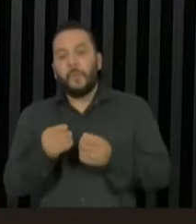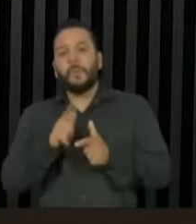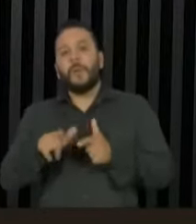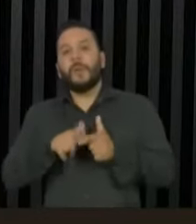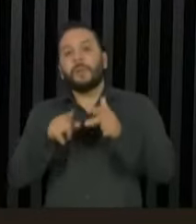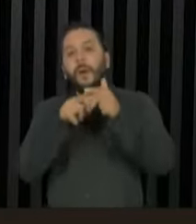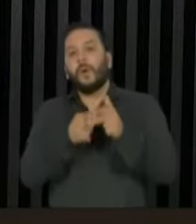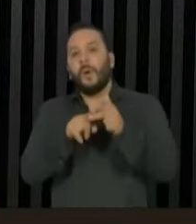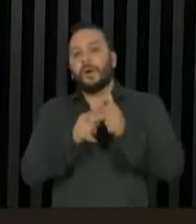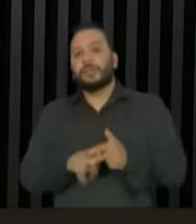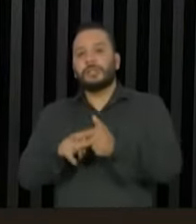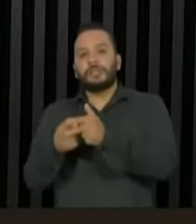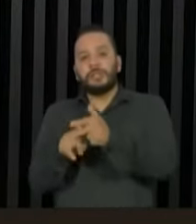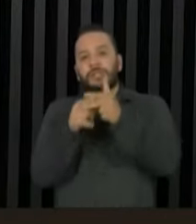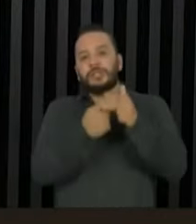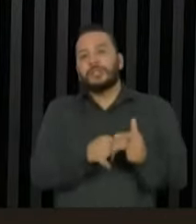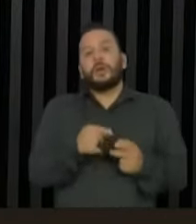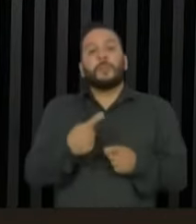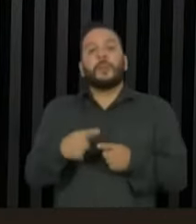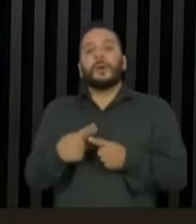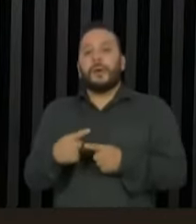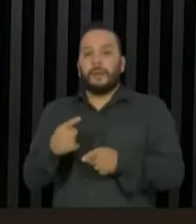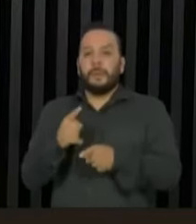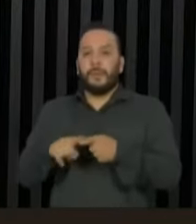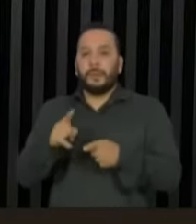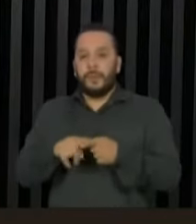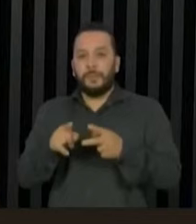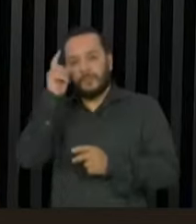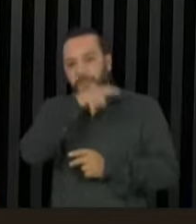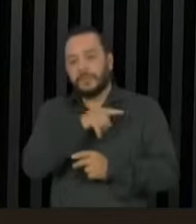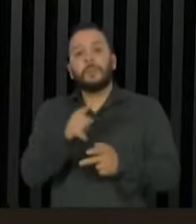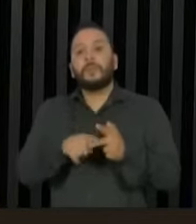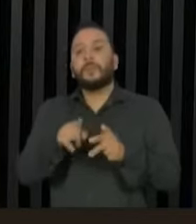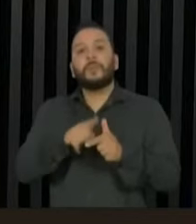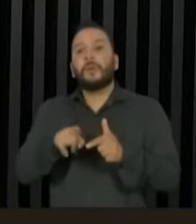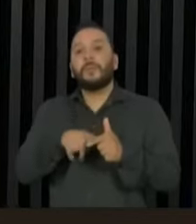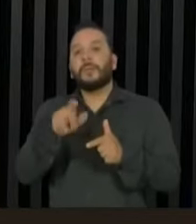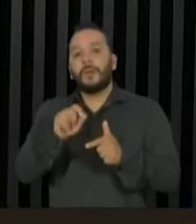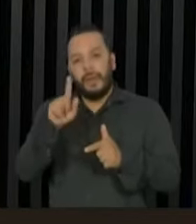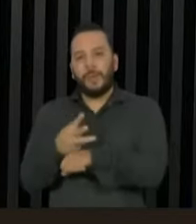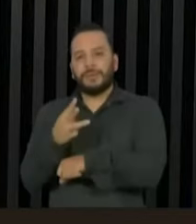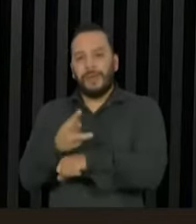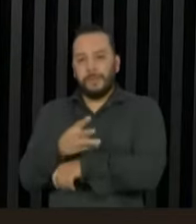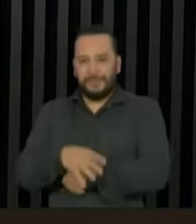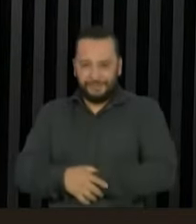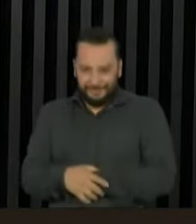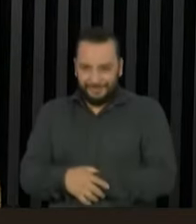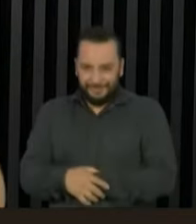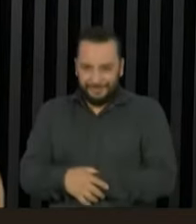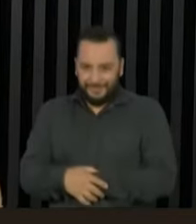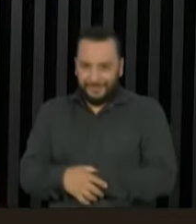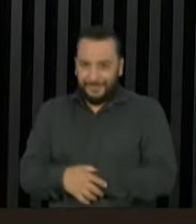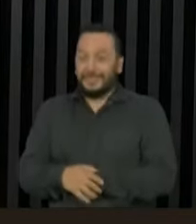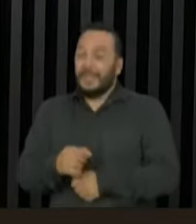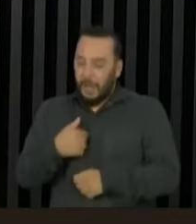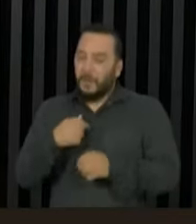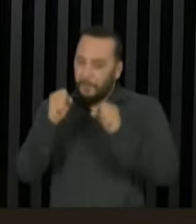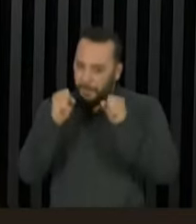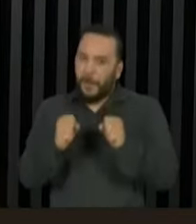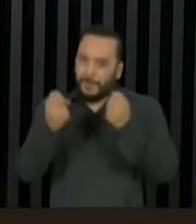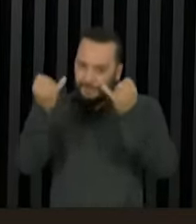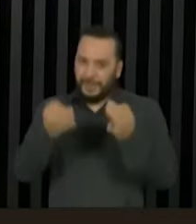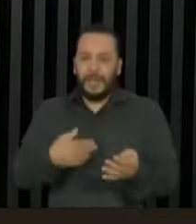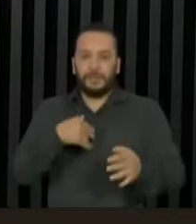porque esse problema Talvez seja impossível de corrigir esse problema se chama o WhatsApp porque a gente pode falar sobre é filtros de